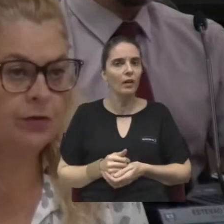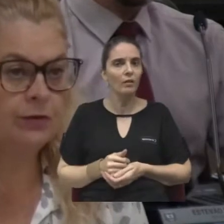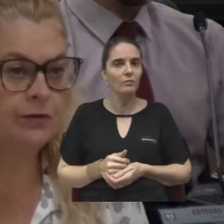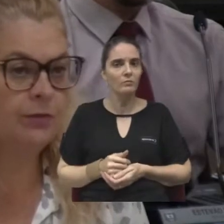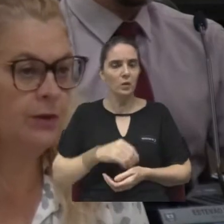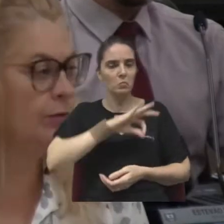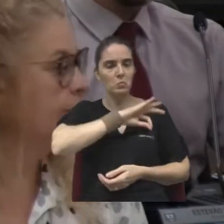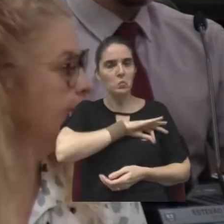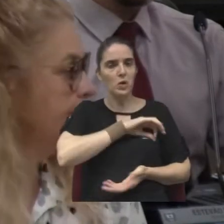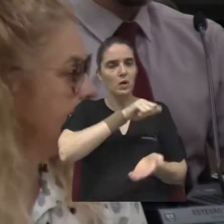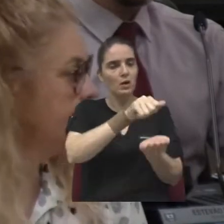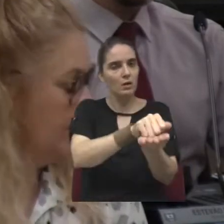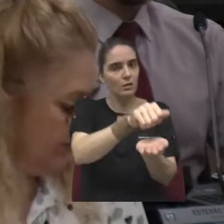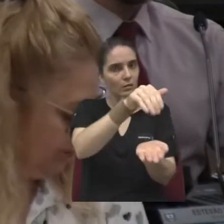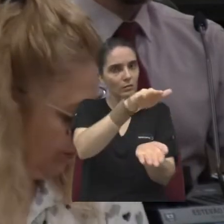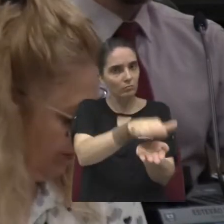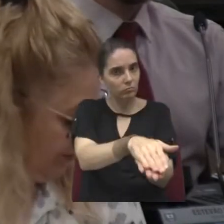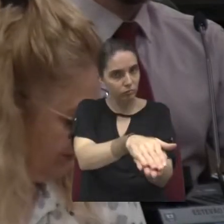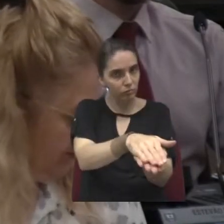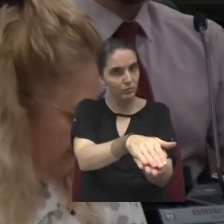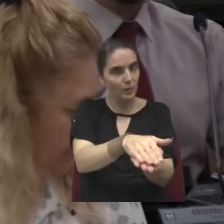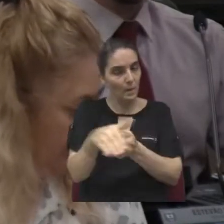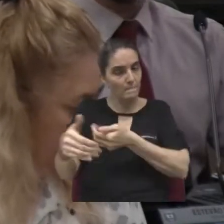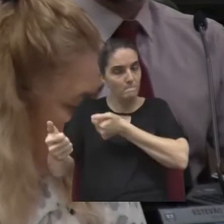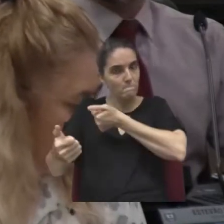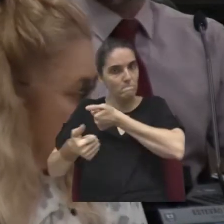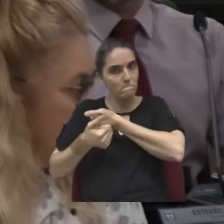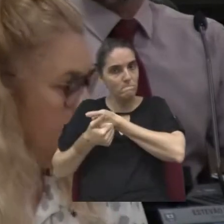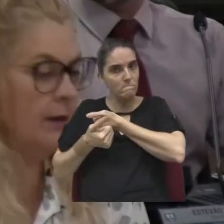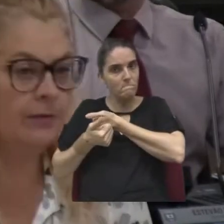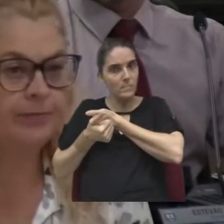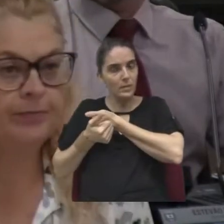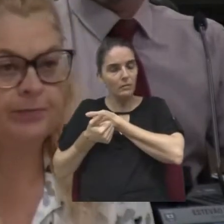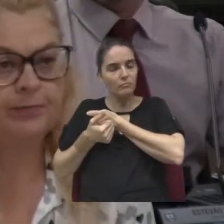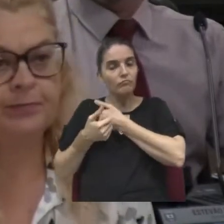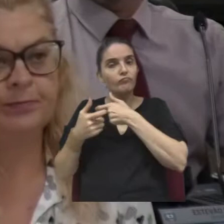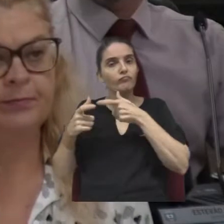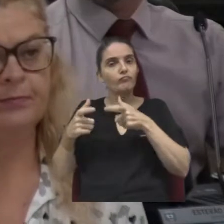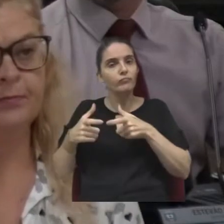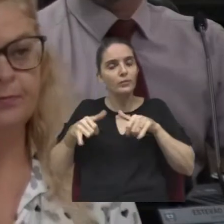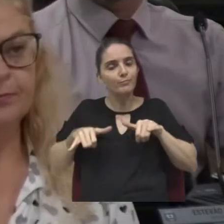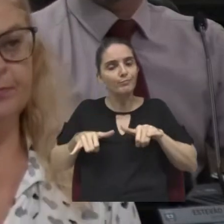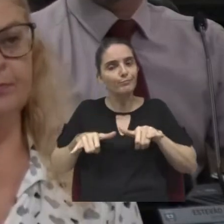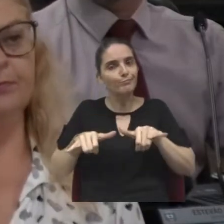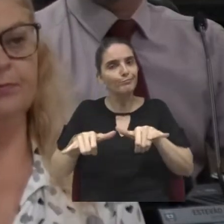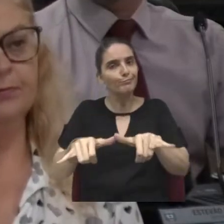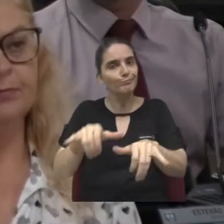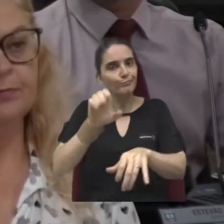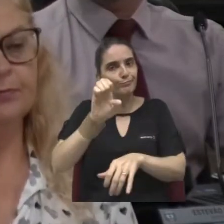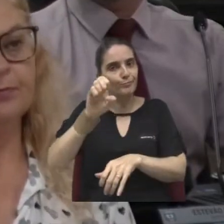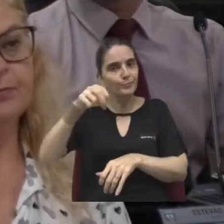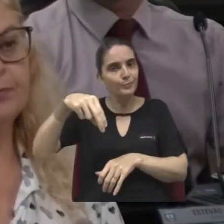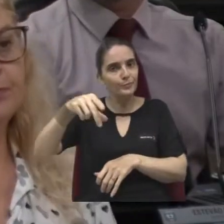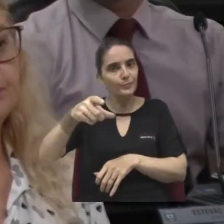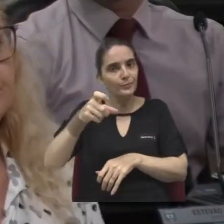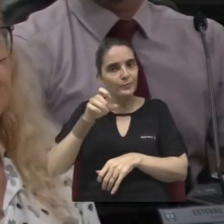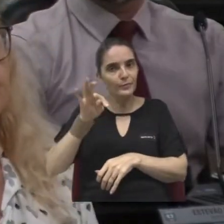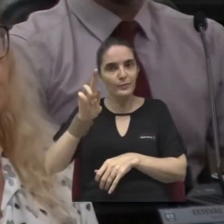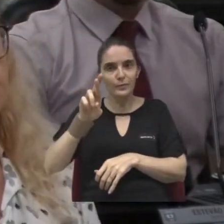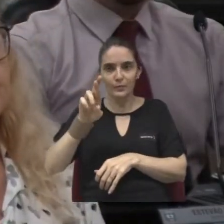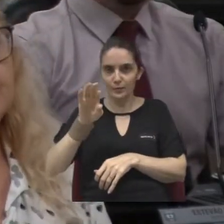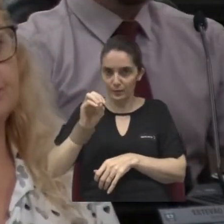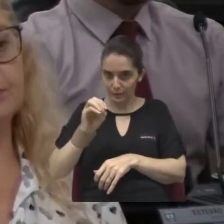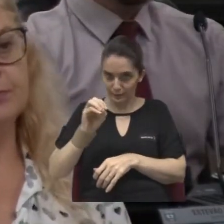multando ali nas proximidades do enxuto. E aquele pedaço,